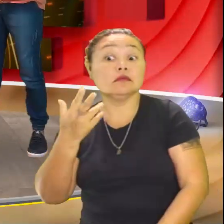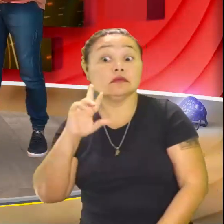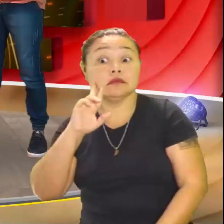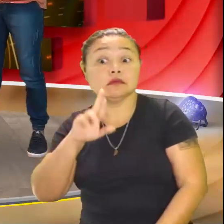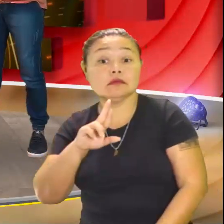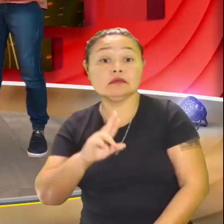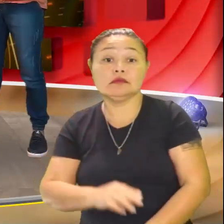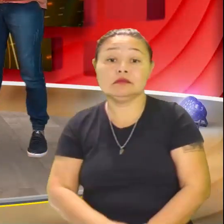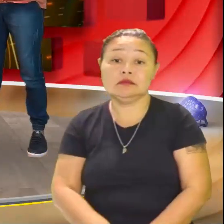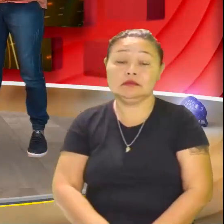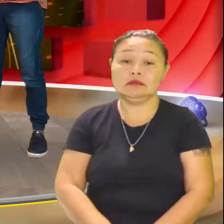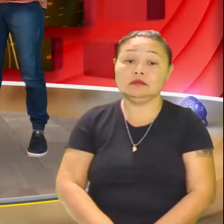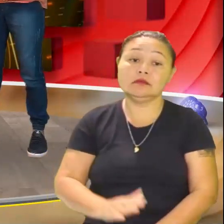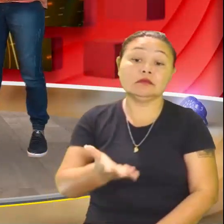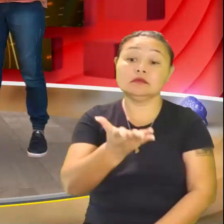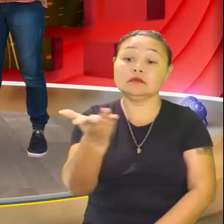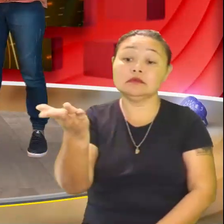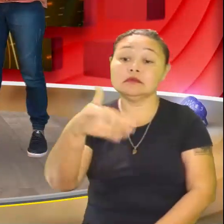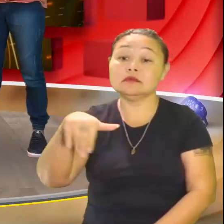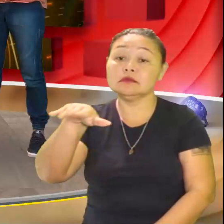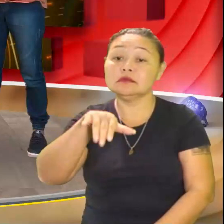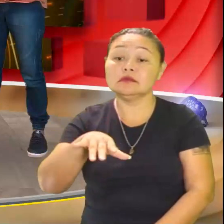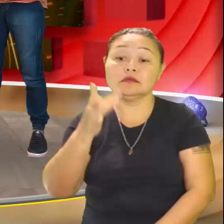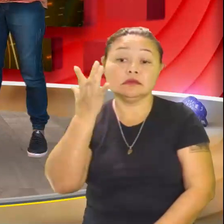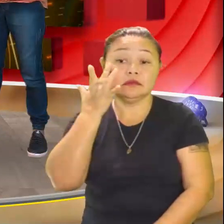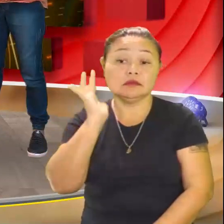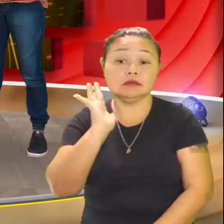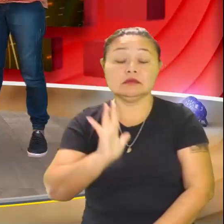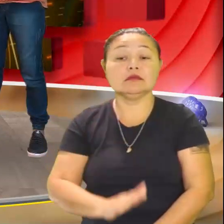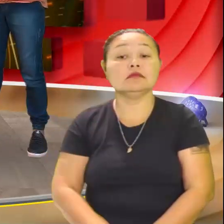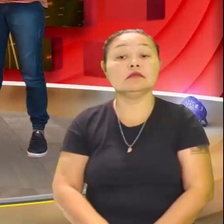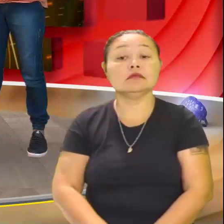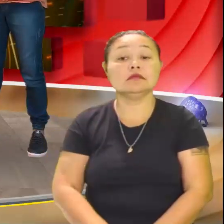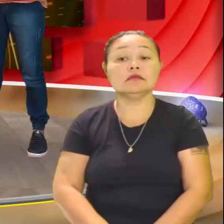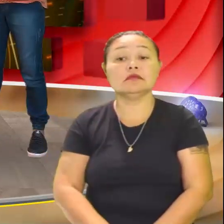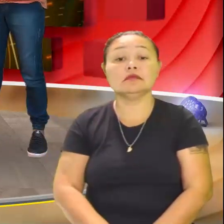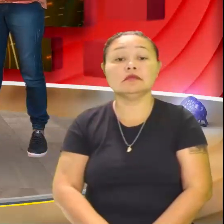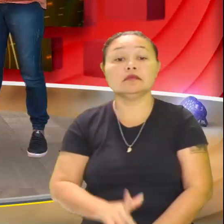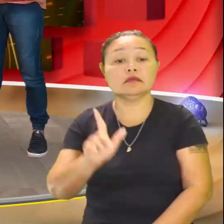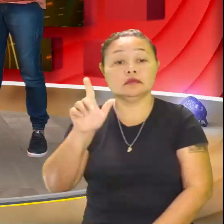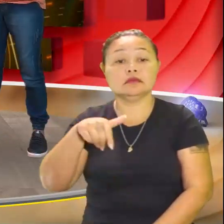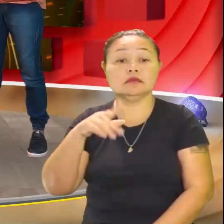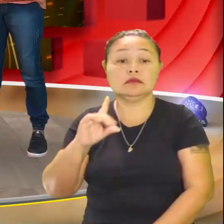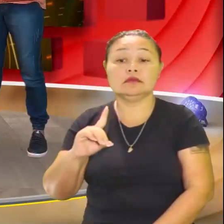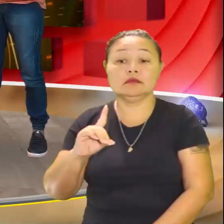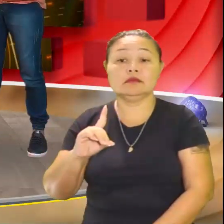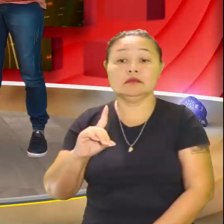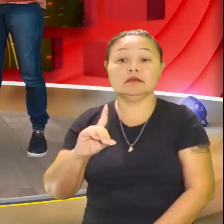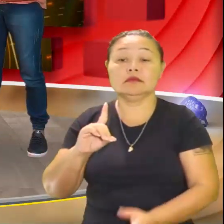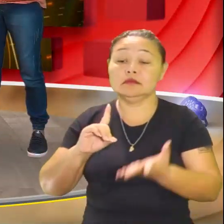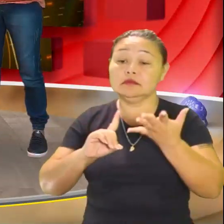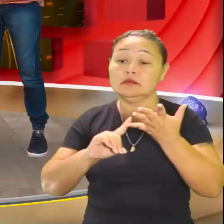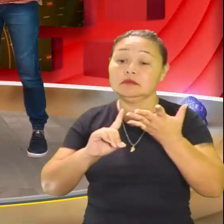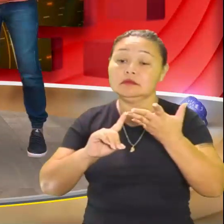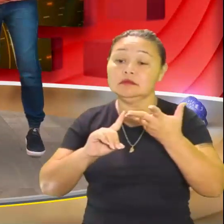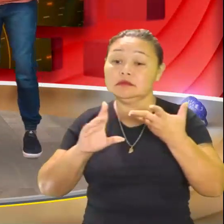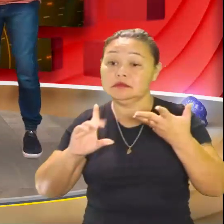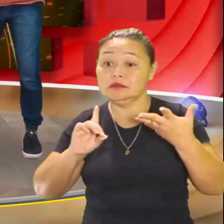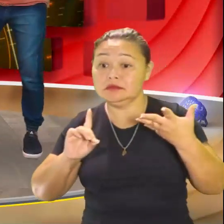sai? E aí, qual é o resultado que sai? Não sei. Eu vou na D, porque a D deu um monte de